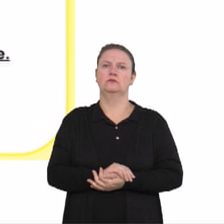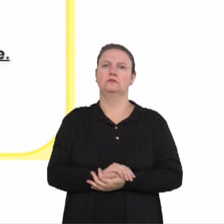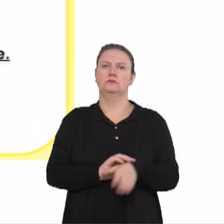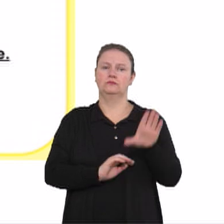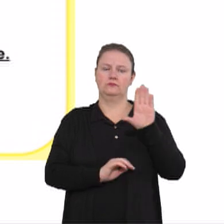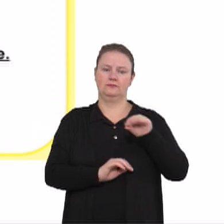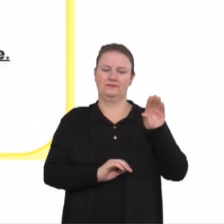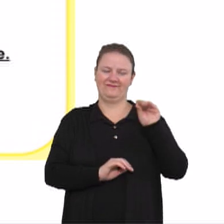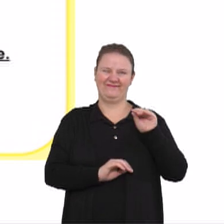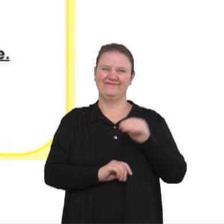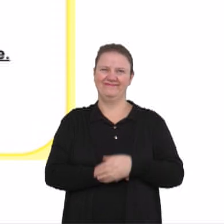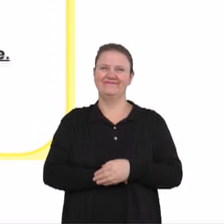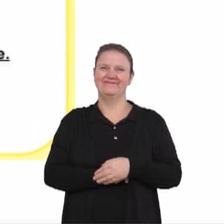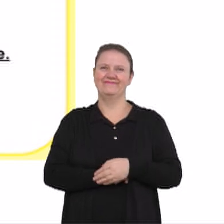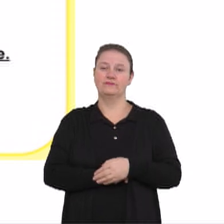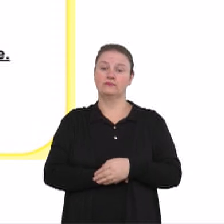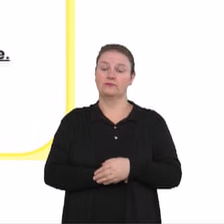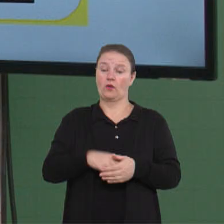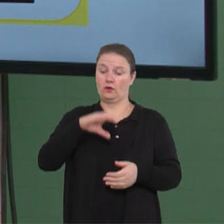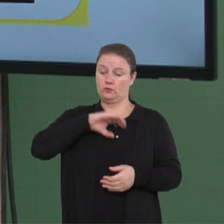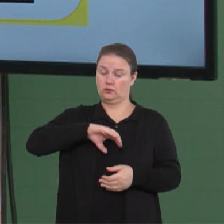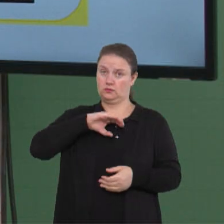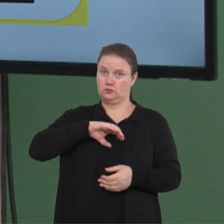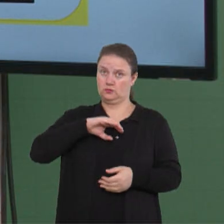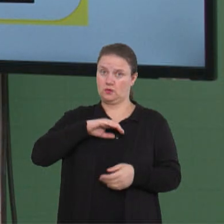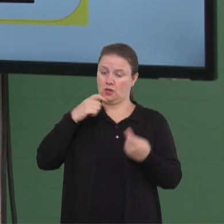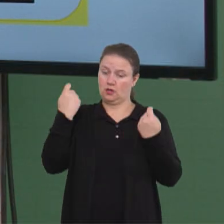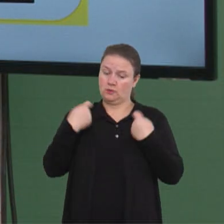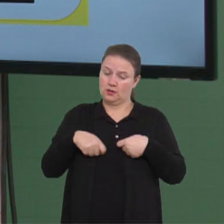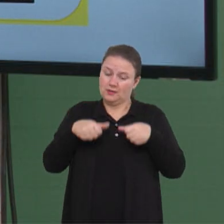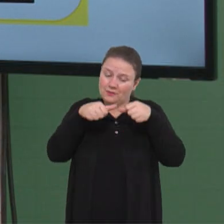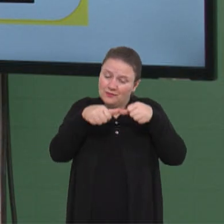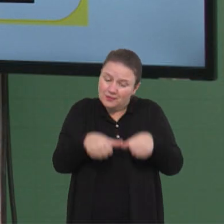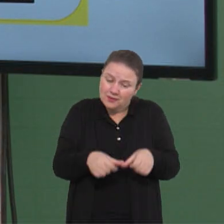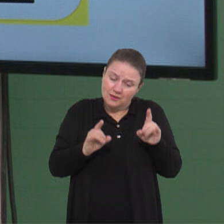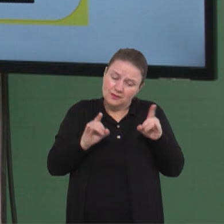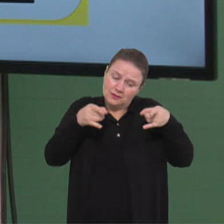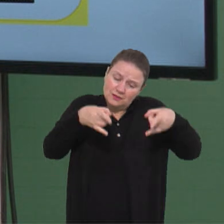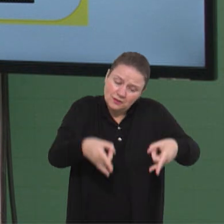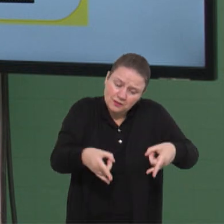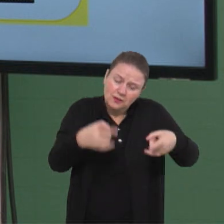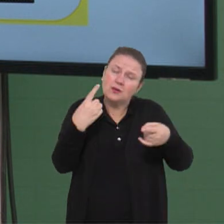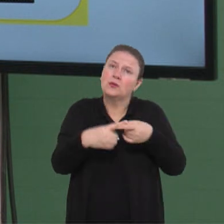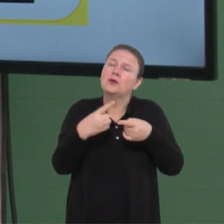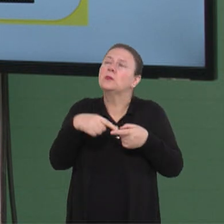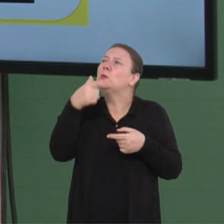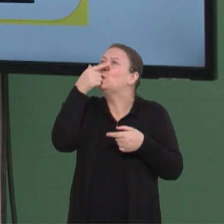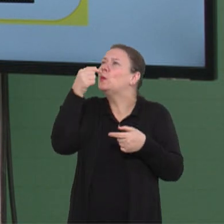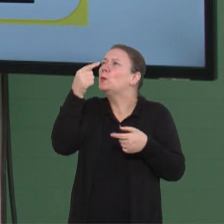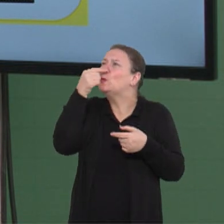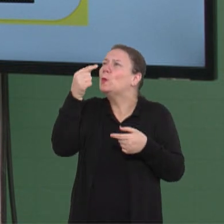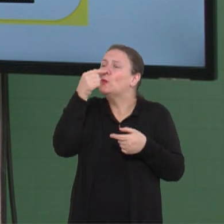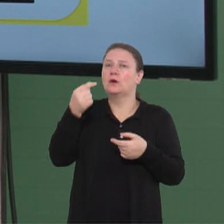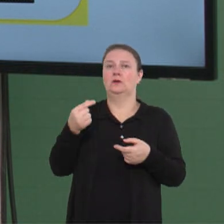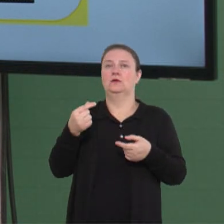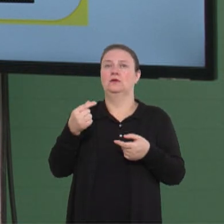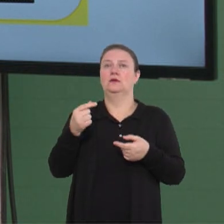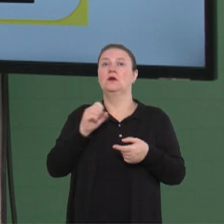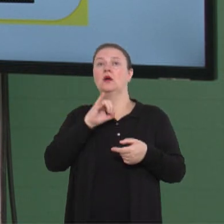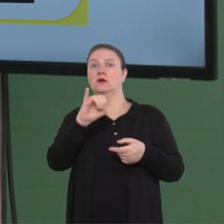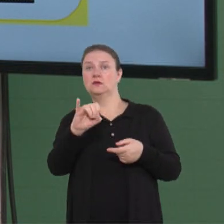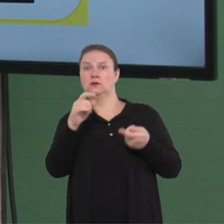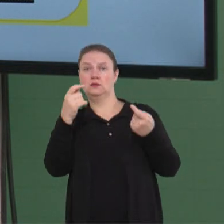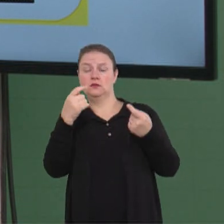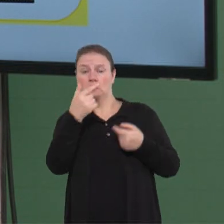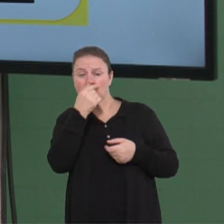flu ela deve ficar na cama porque ela tá com gripe ela tá gripada se você tá gripado tem